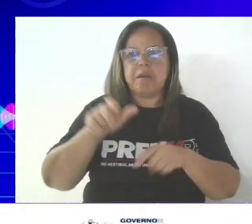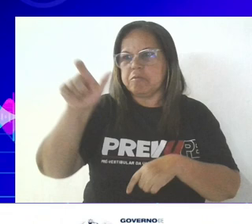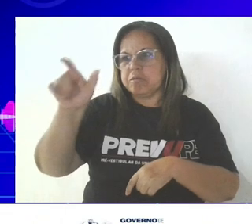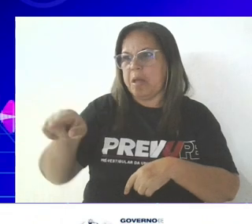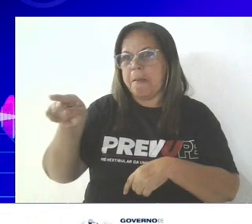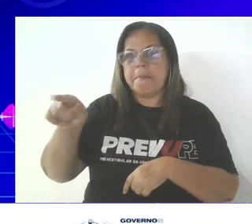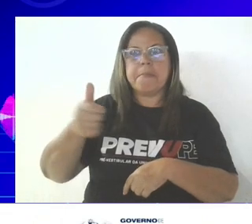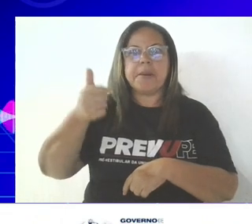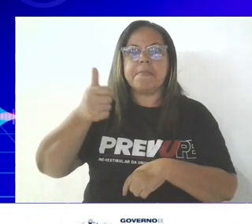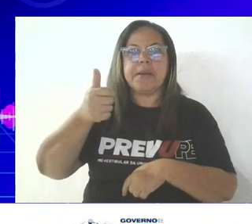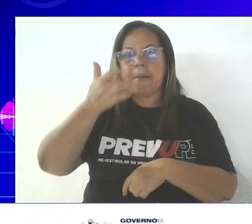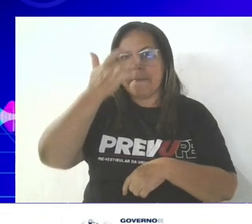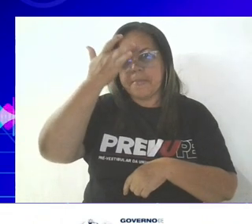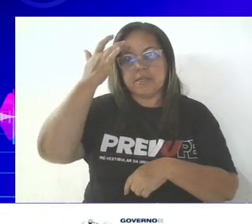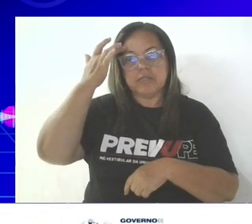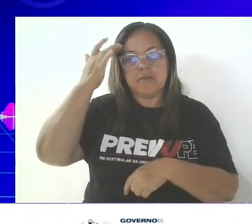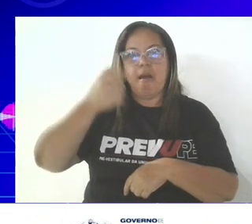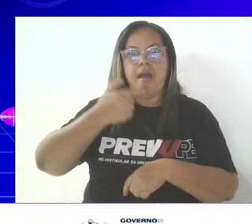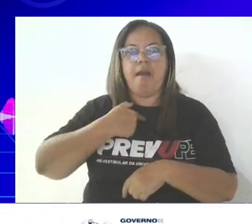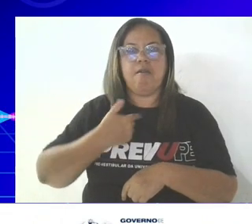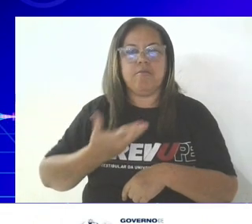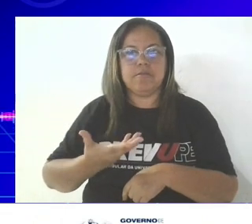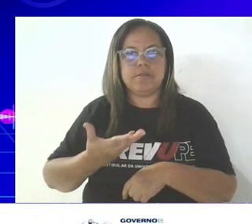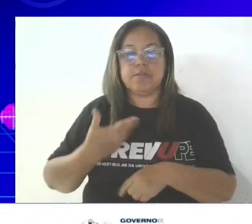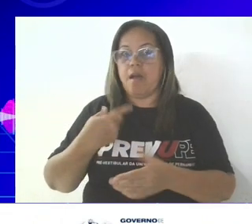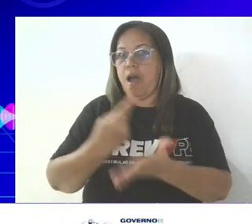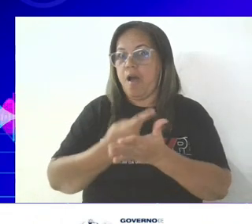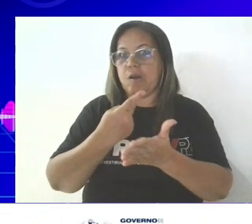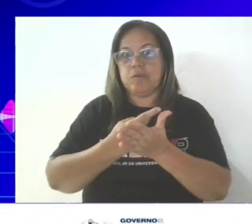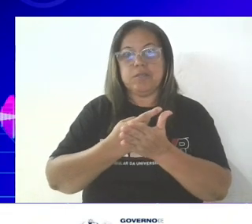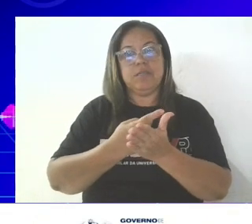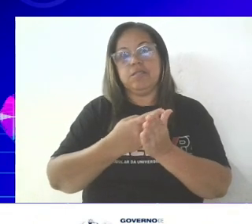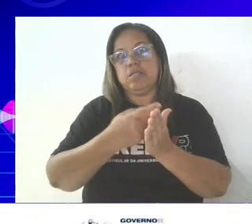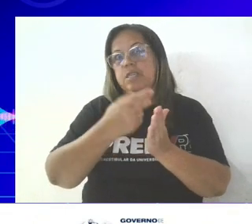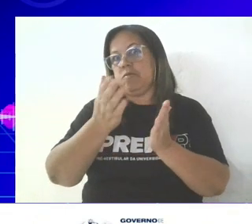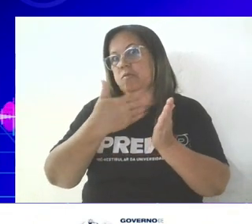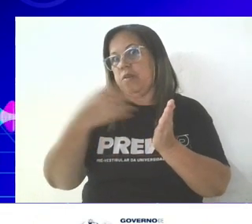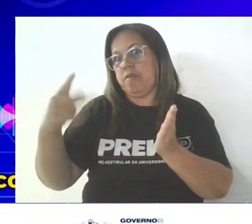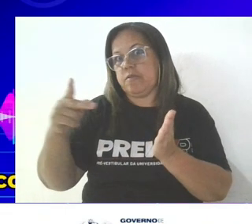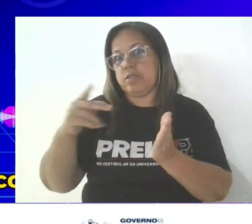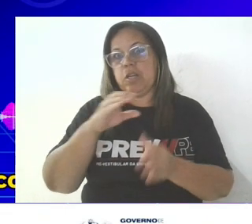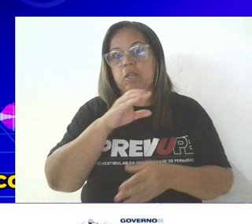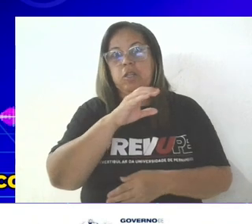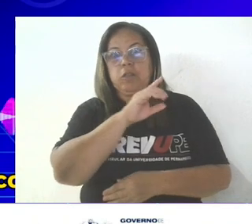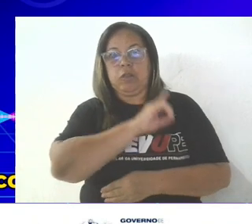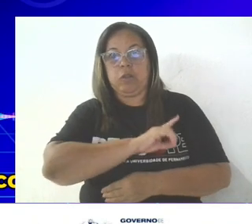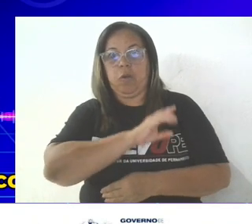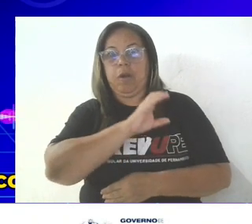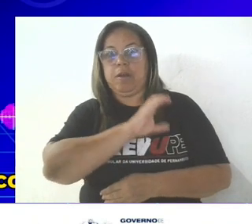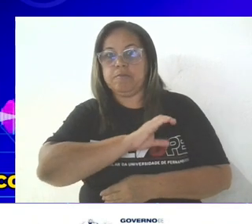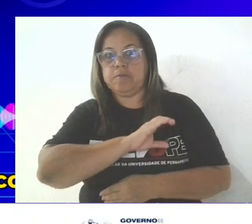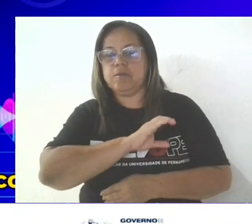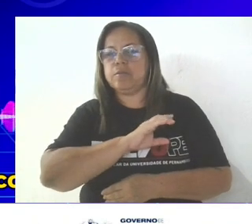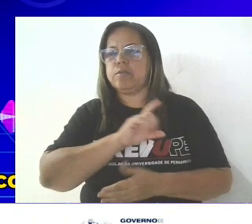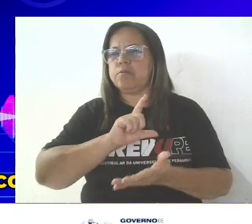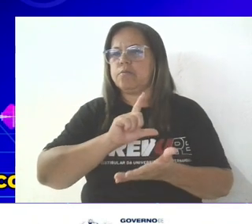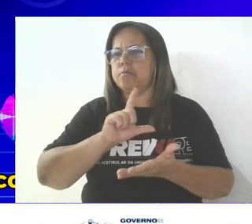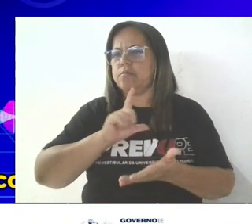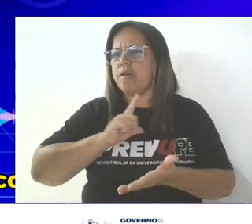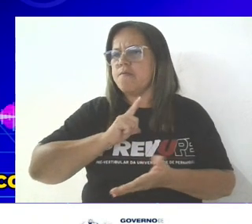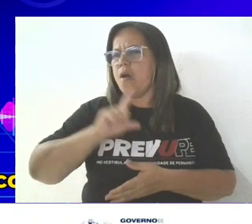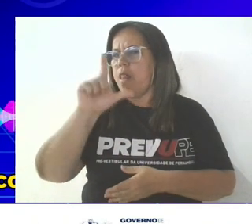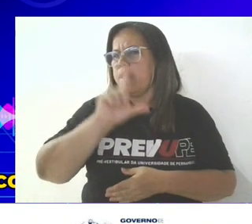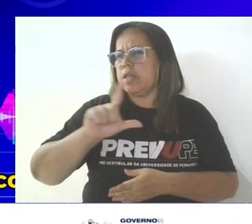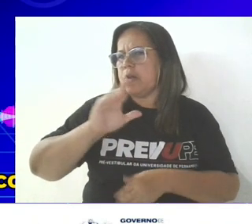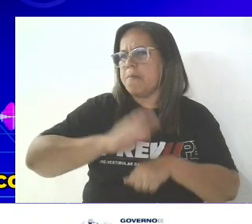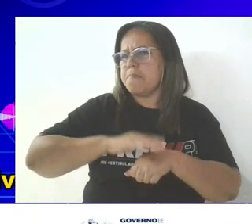narrador em primeira pessoa isso acontecia nos livros del tipo Docas mur e ajudou a criar uma literatura mais sofisticada